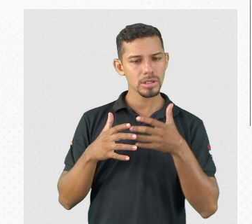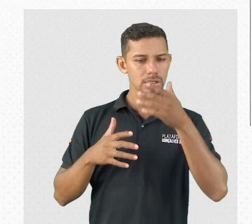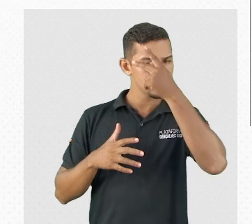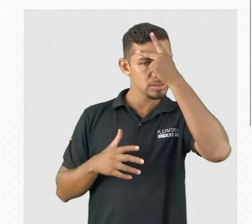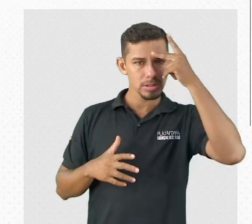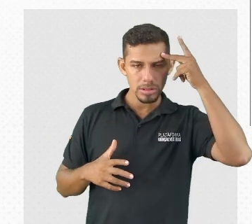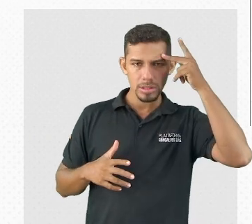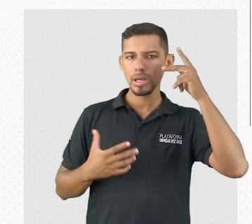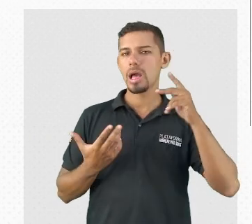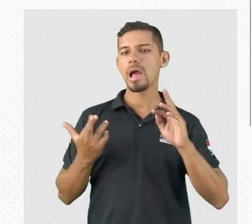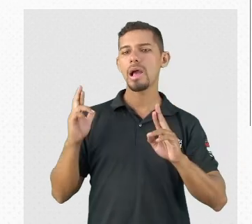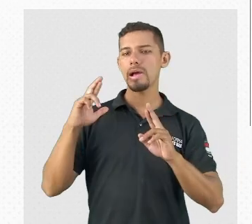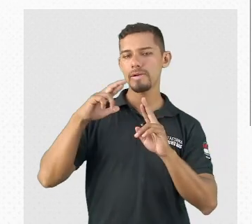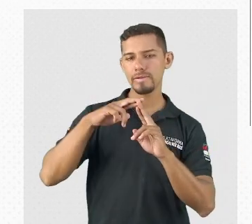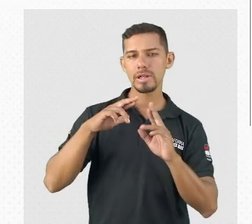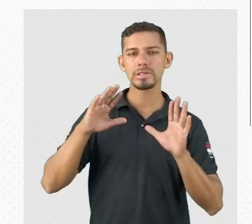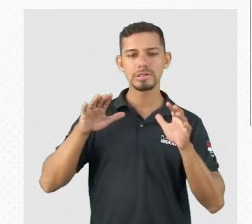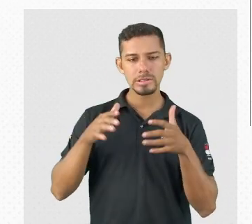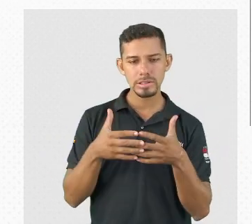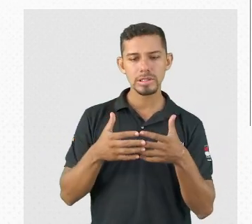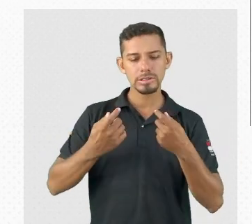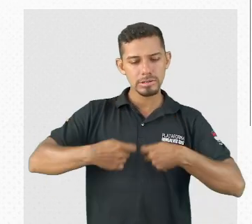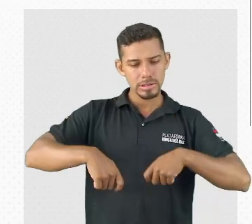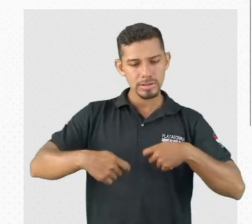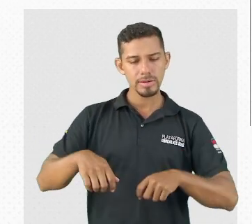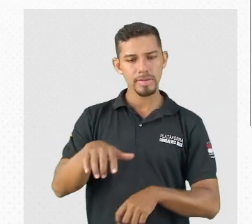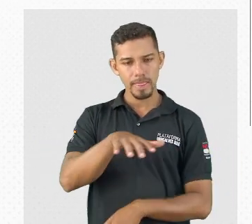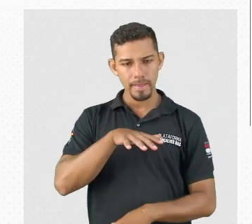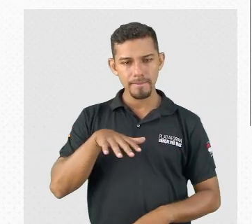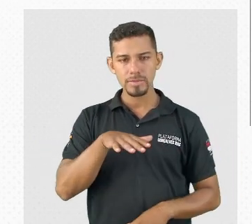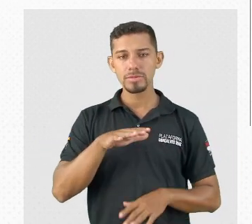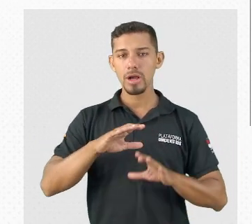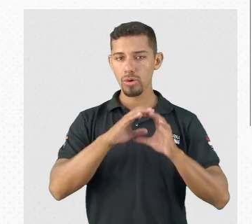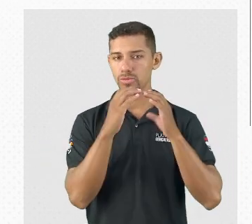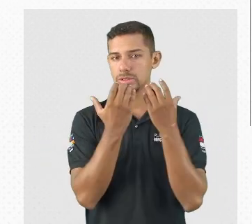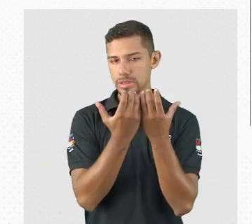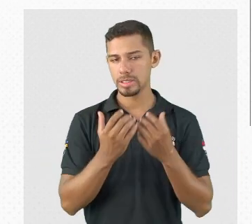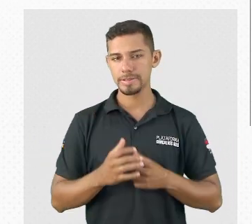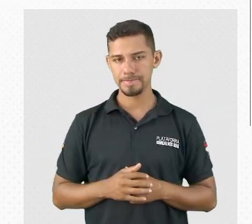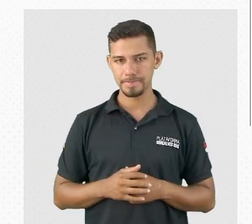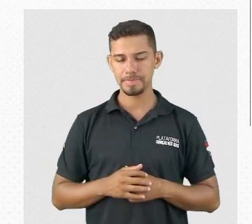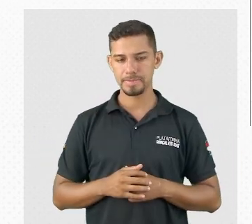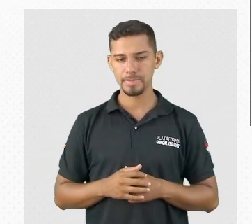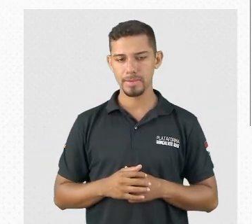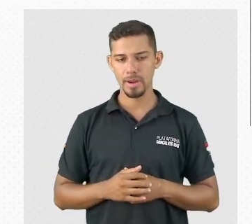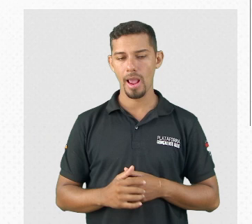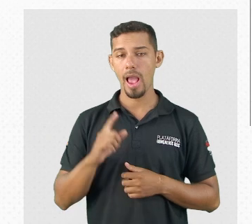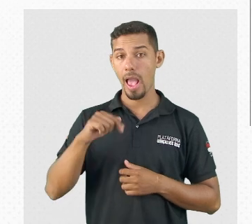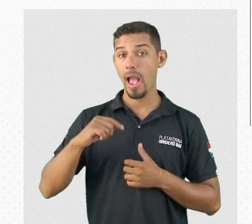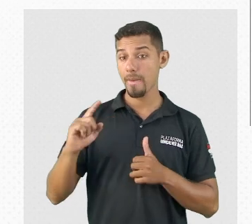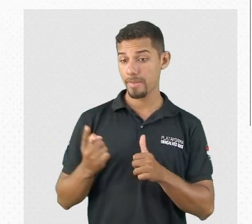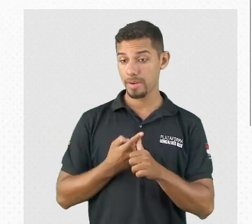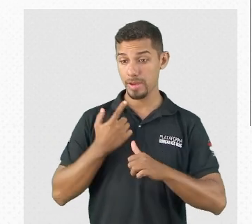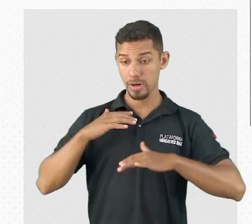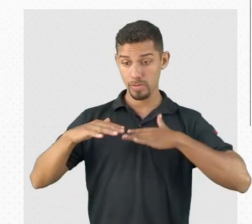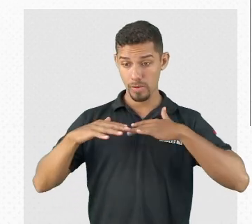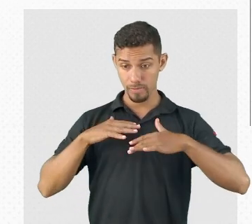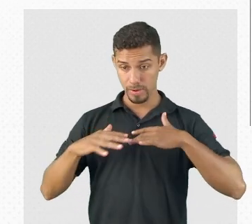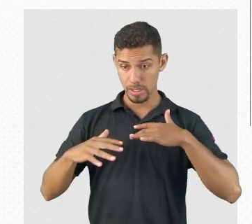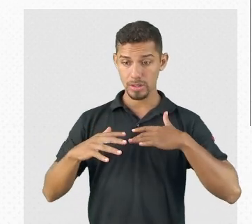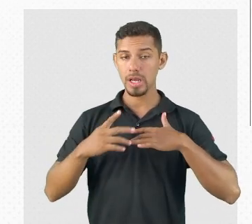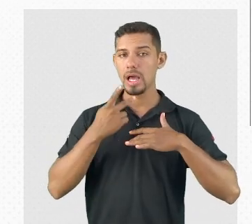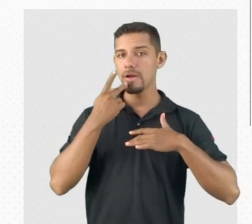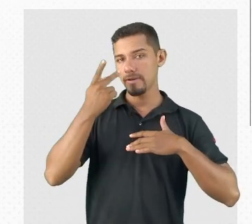pessoas refletem as suas necessidades e a necessidade da sua comunidade. Então, esse é um primeiro movimento que a gente faz